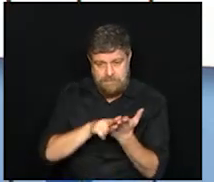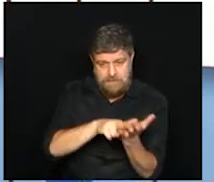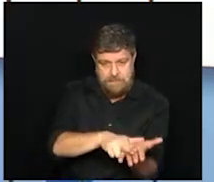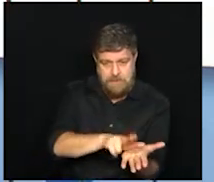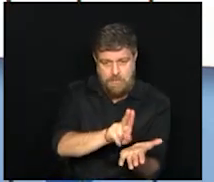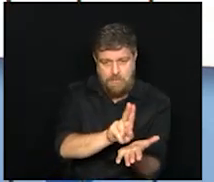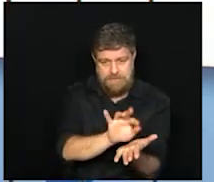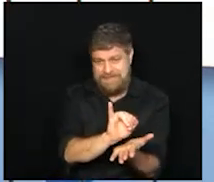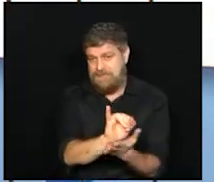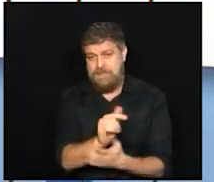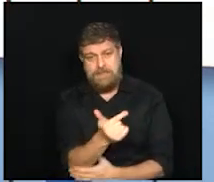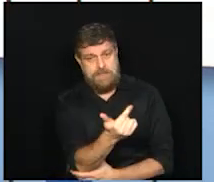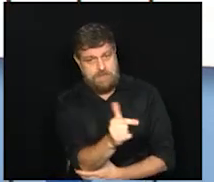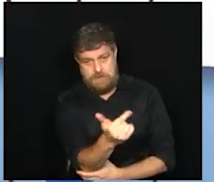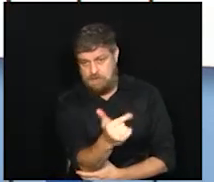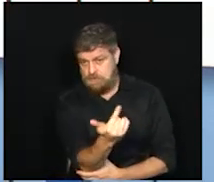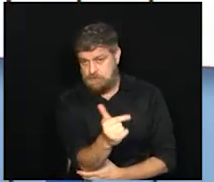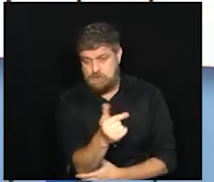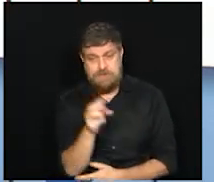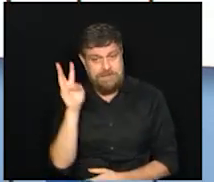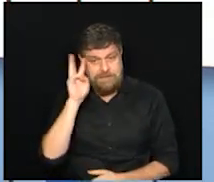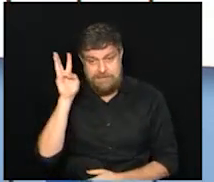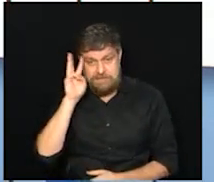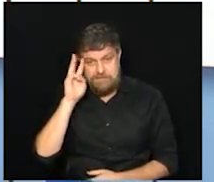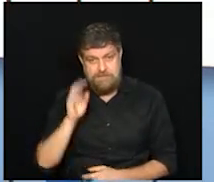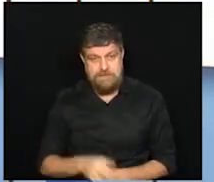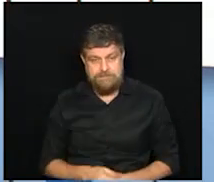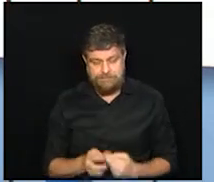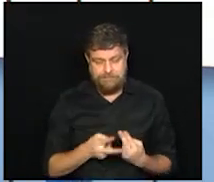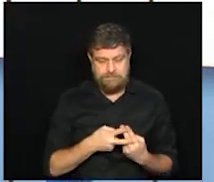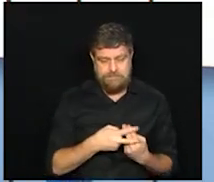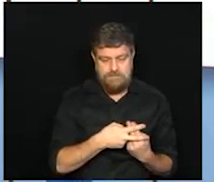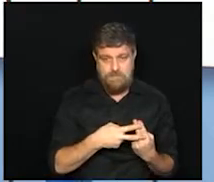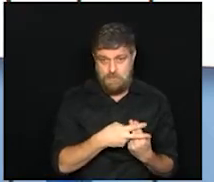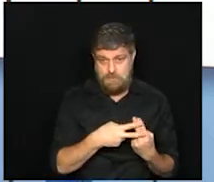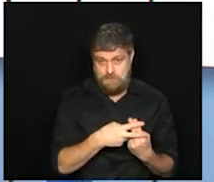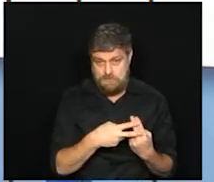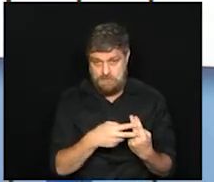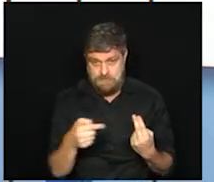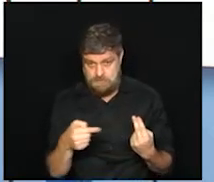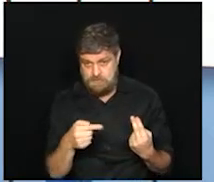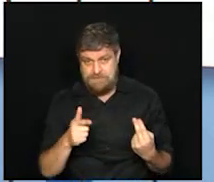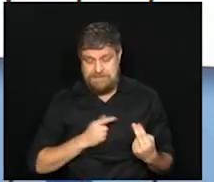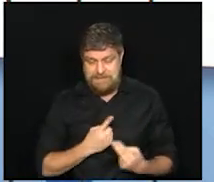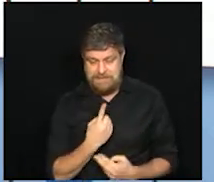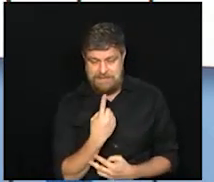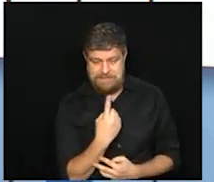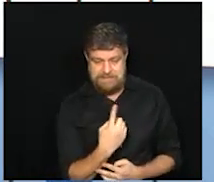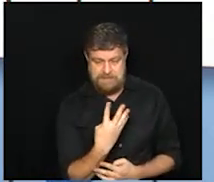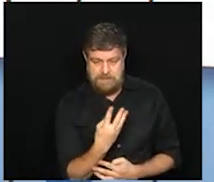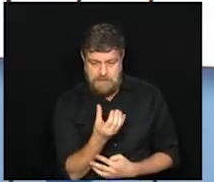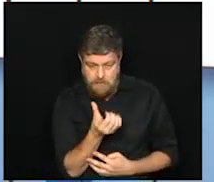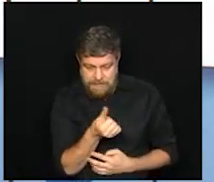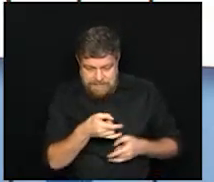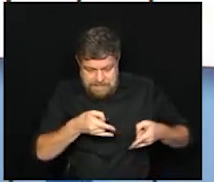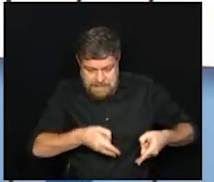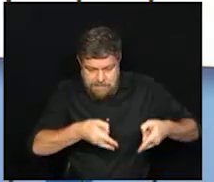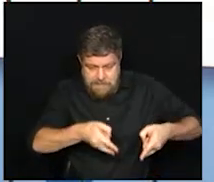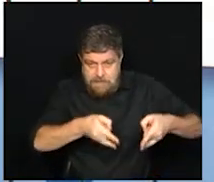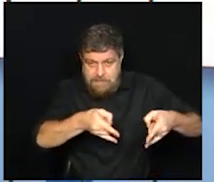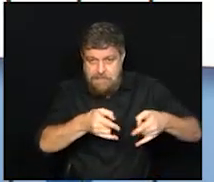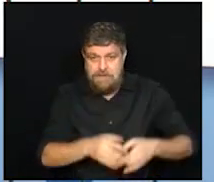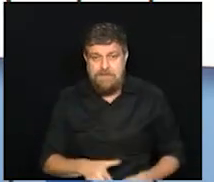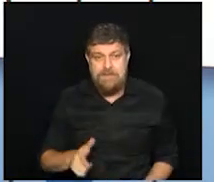na cidade nesta terça-feira. No SUS municipal, nós temos 146 leitos